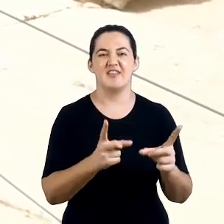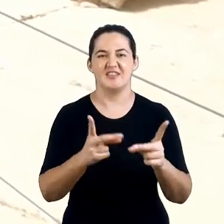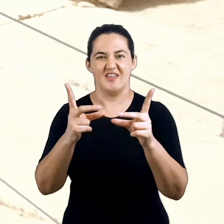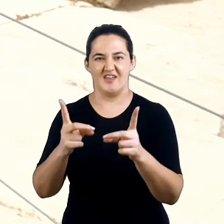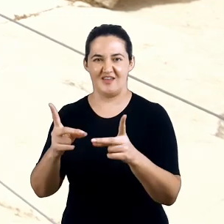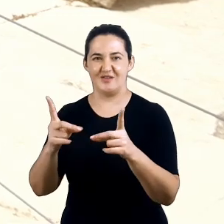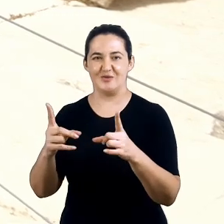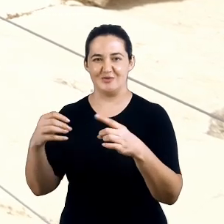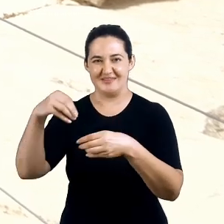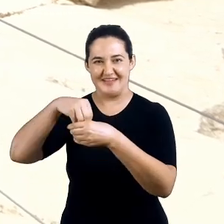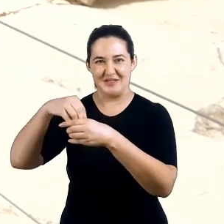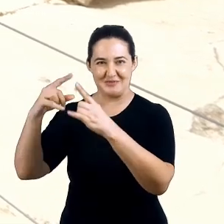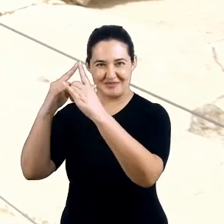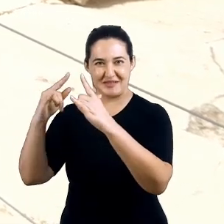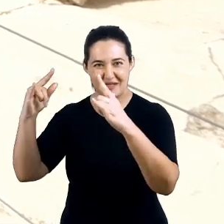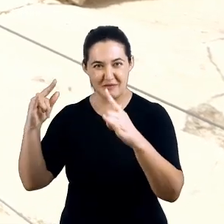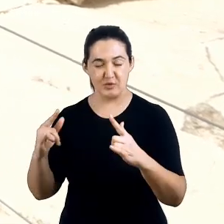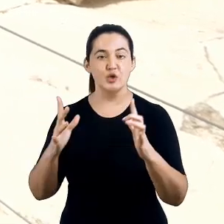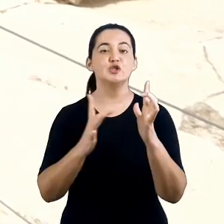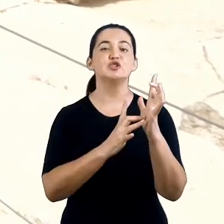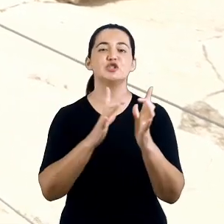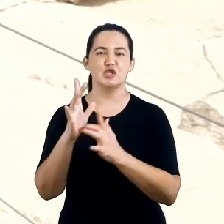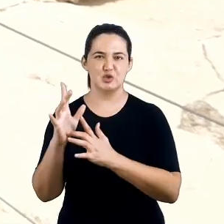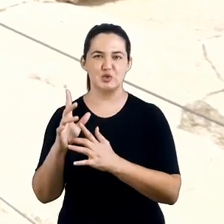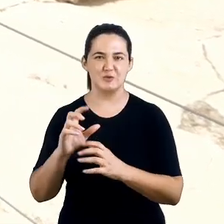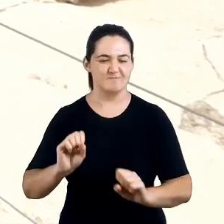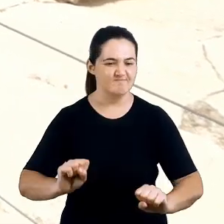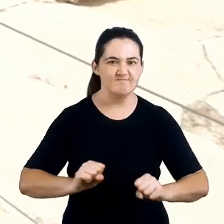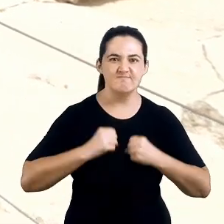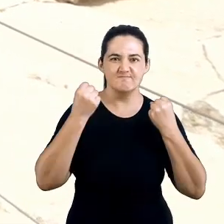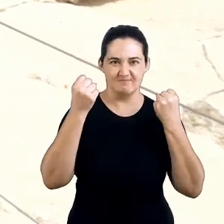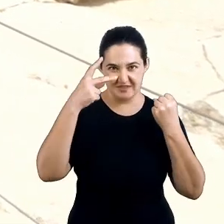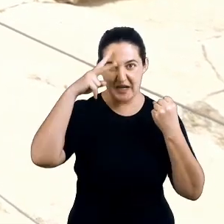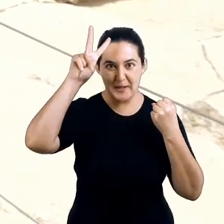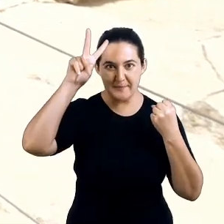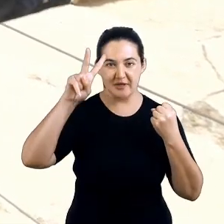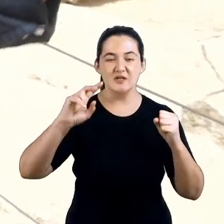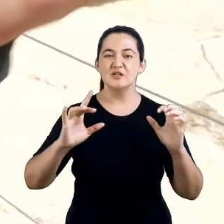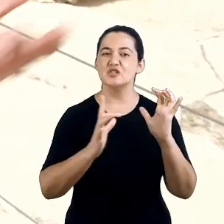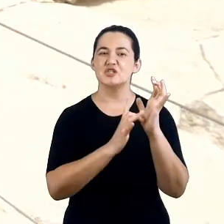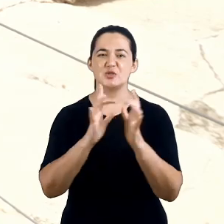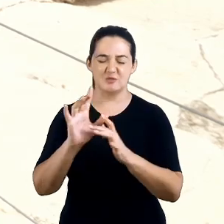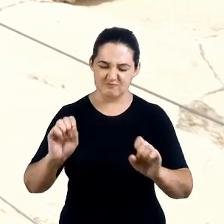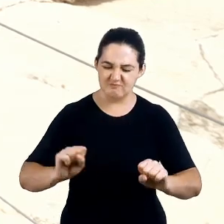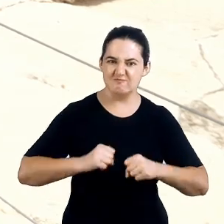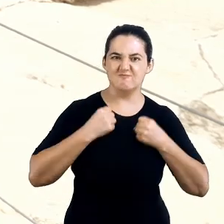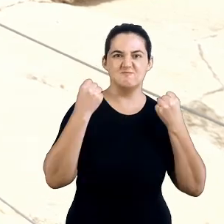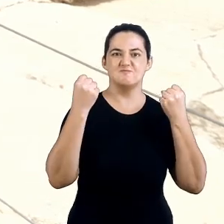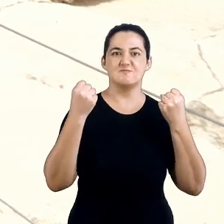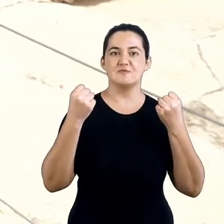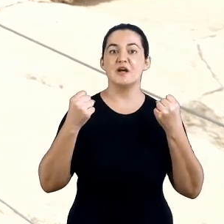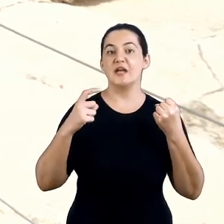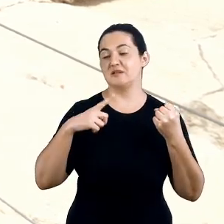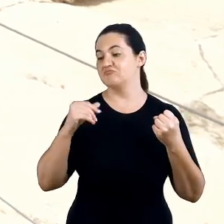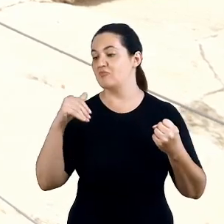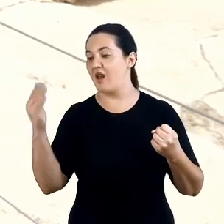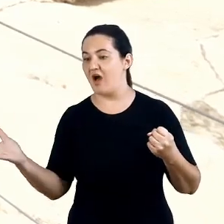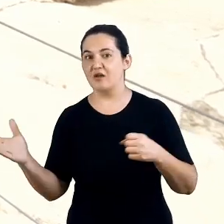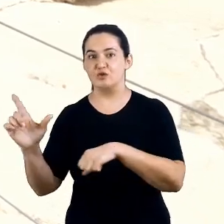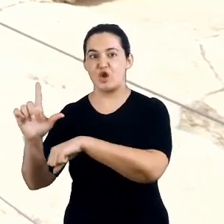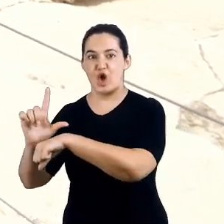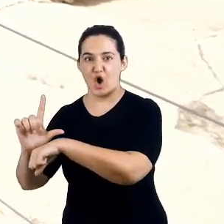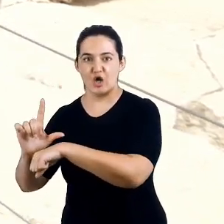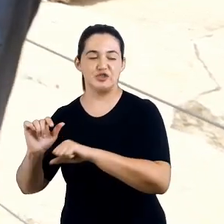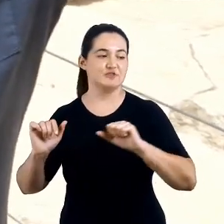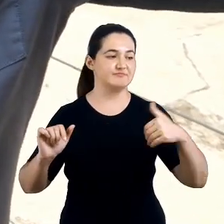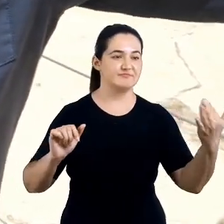os vendilhões do templo, onde Jesus finalmente fez aquele ato de purificação do templo. Talvez do lado de cá ou